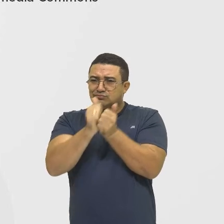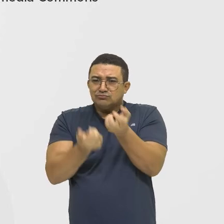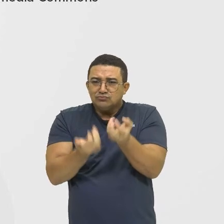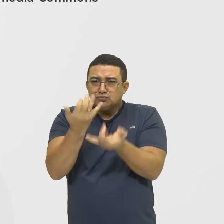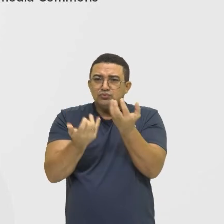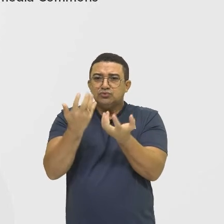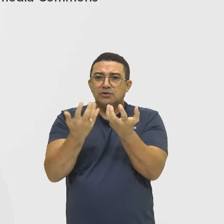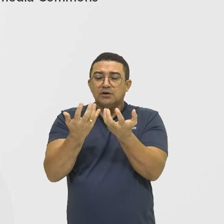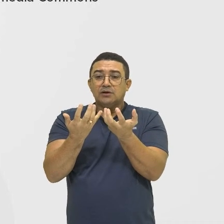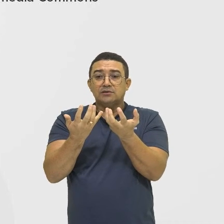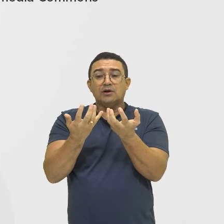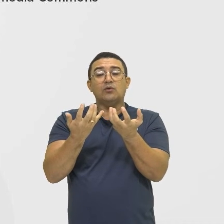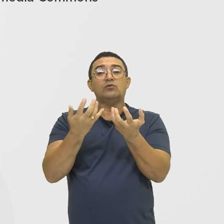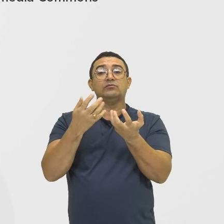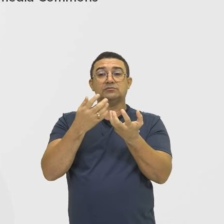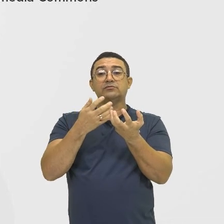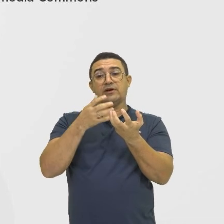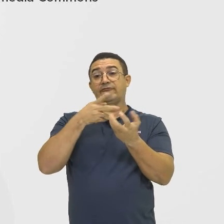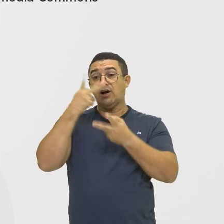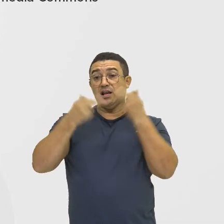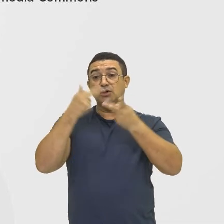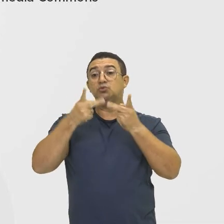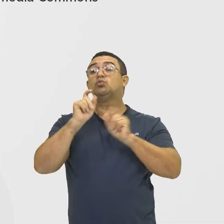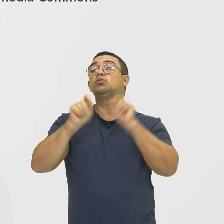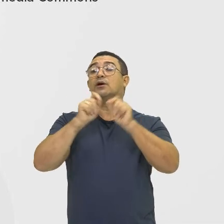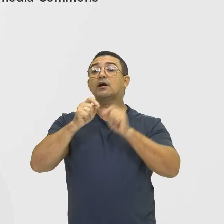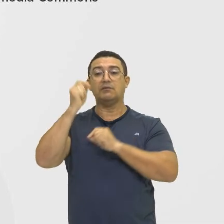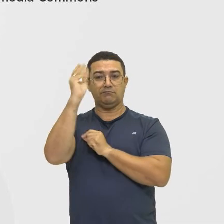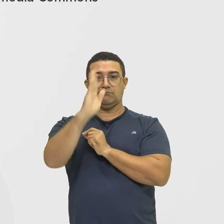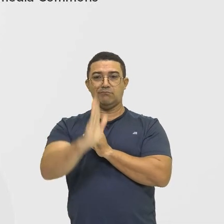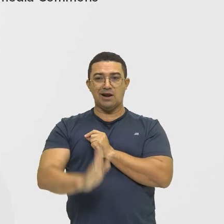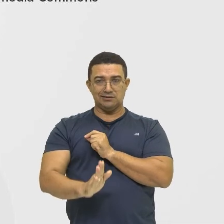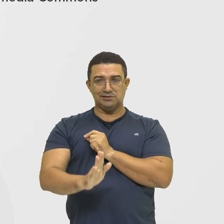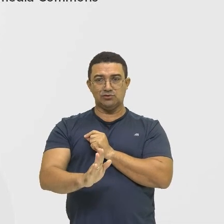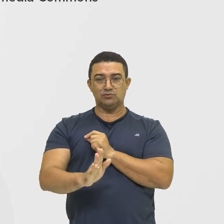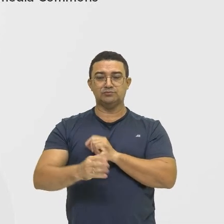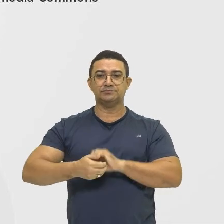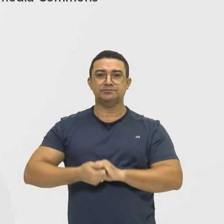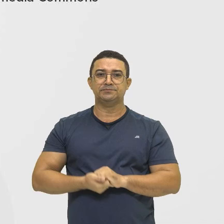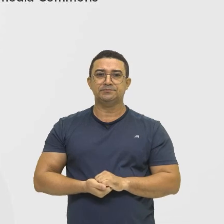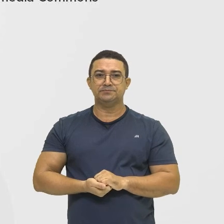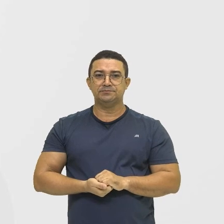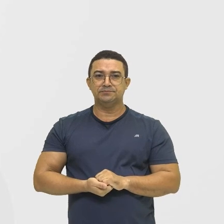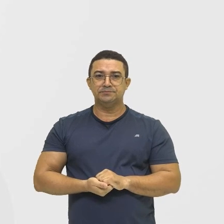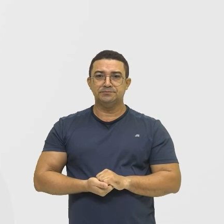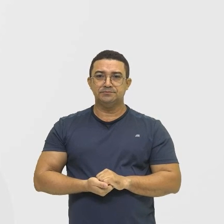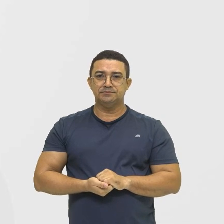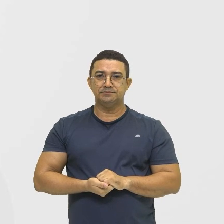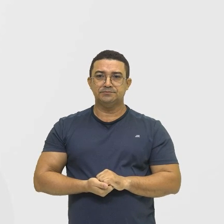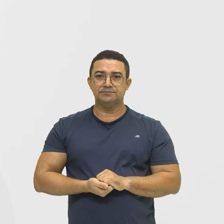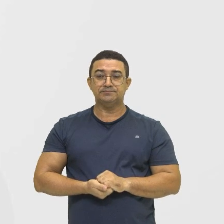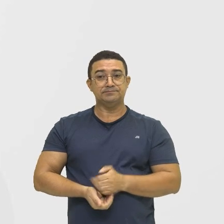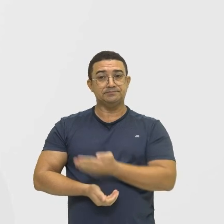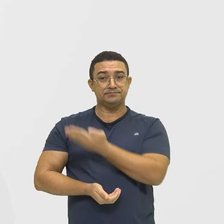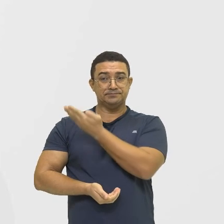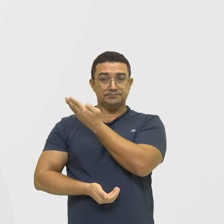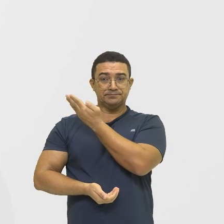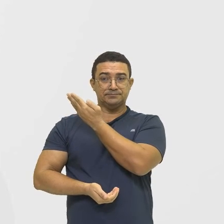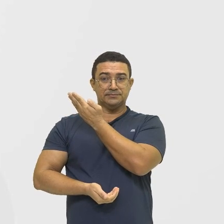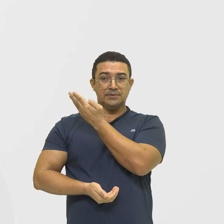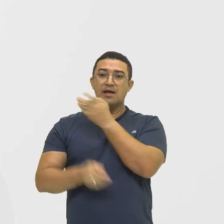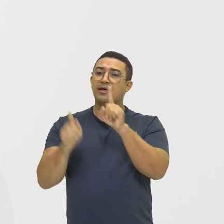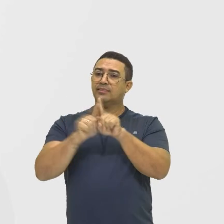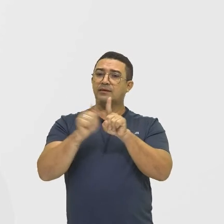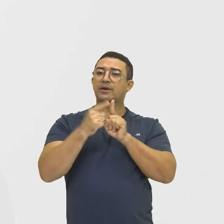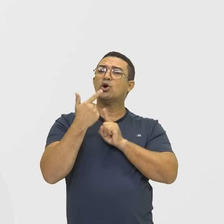estamos falando do Brasil. E aí outros parques que nós temos? Vamos ver? Nós temos os outros parques